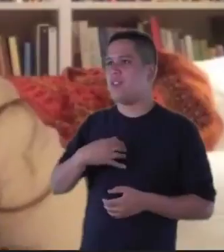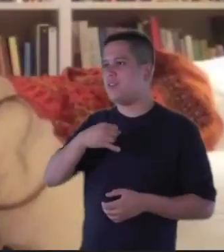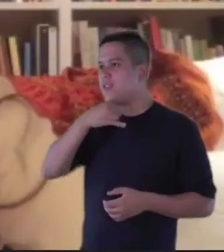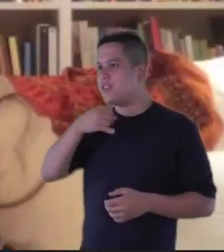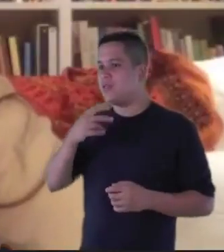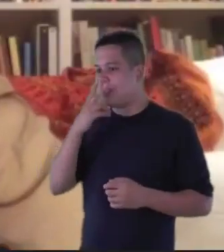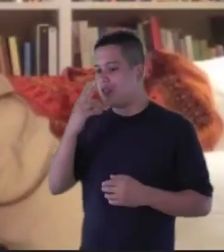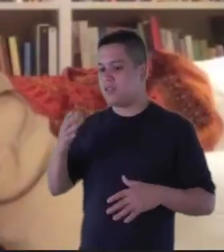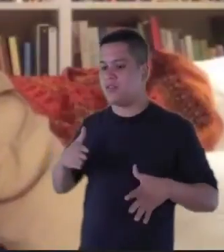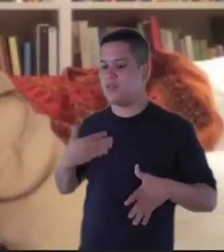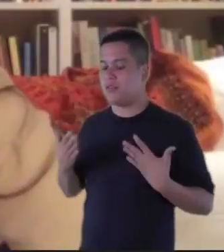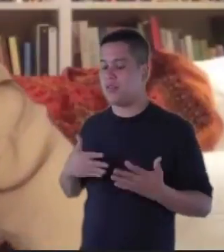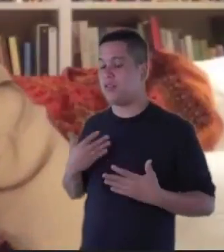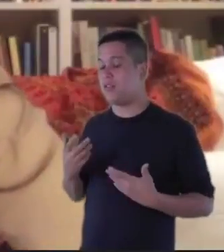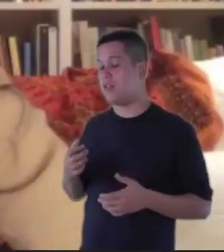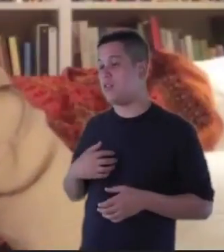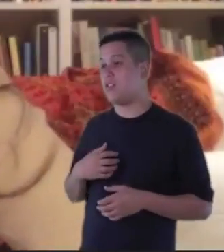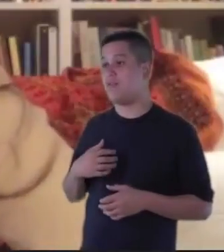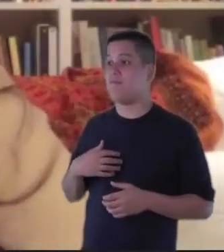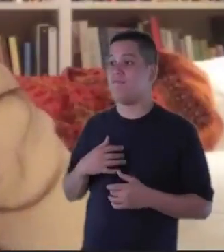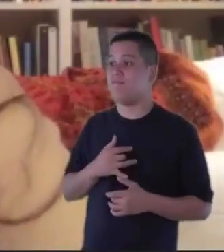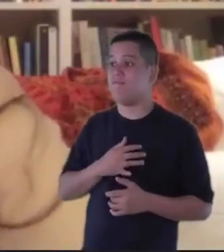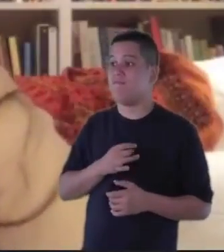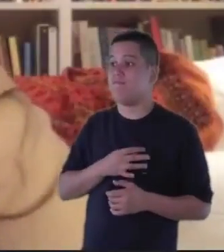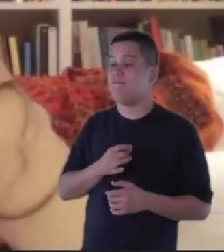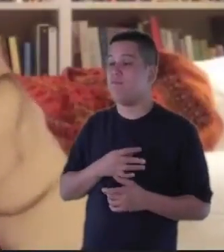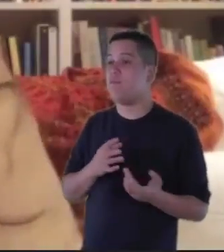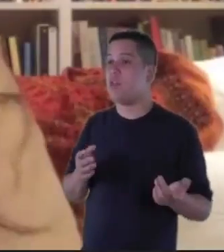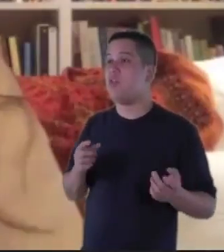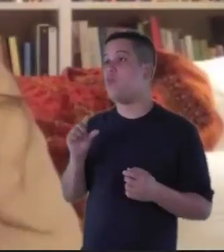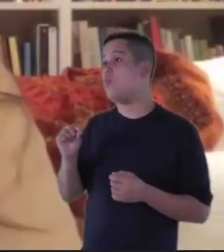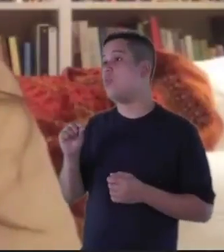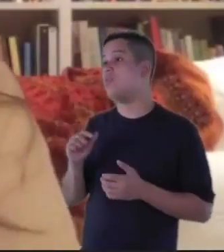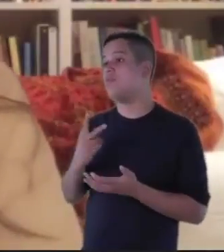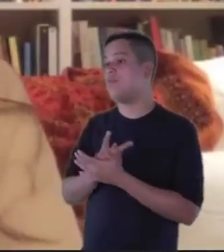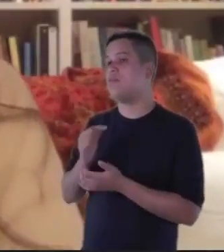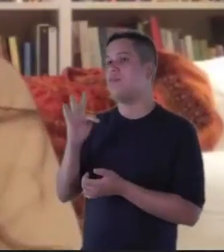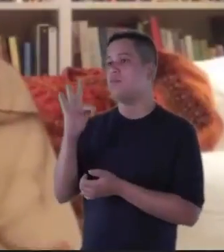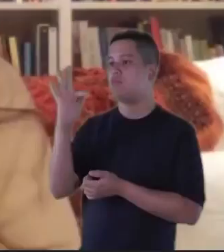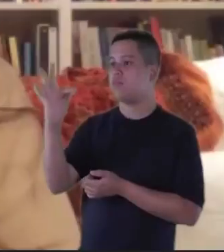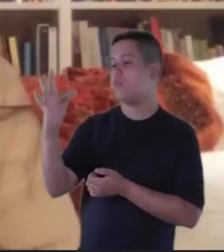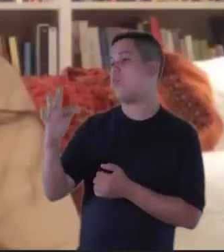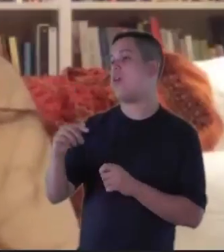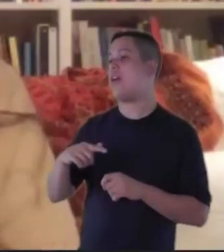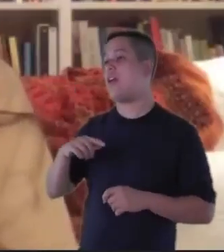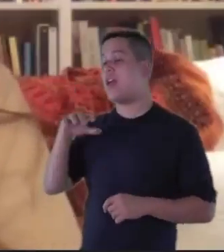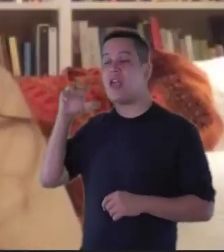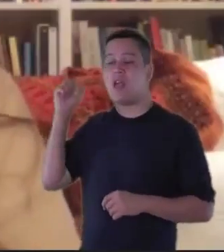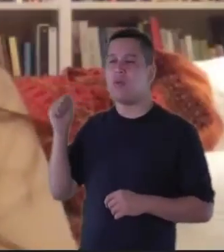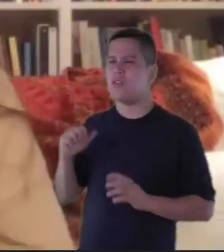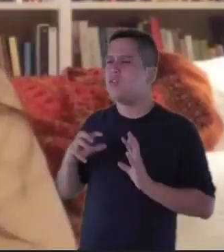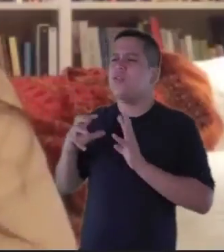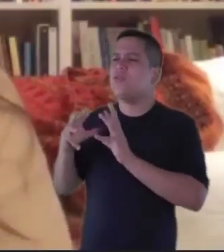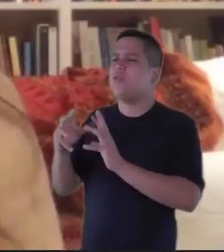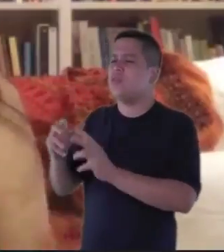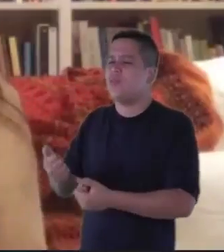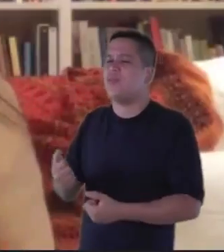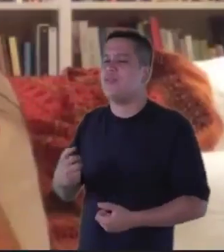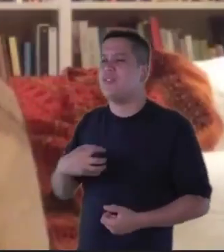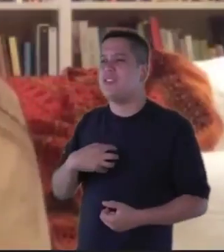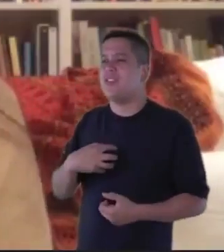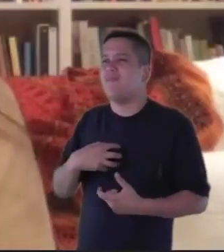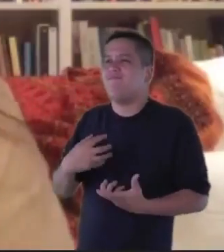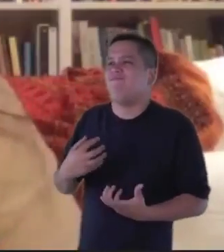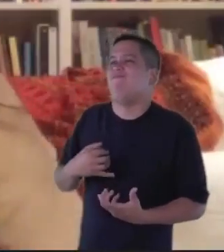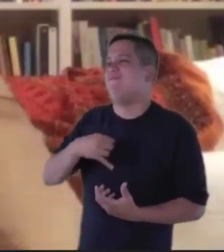não sabia o que vinha pela frente, eu acho que todo mundo ficou com uma tristeza assim diferente, né? Que é uma tristeza